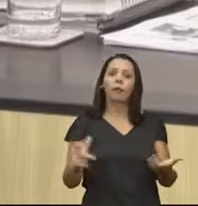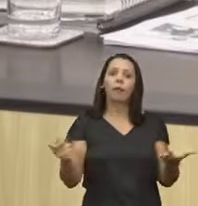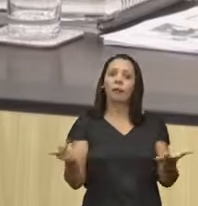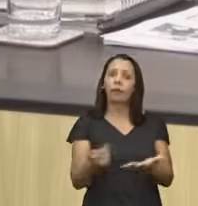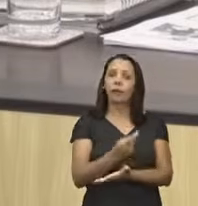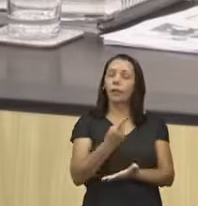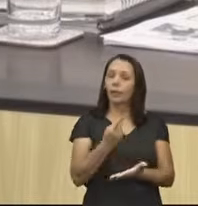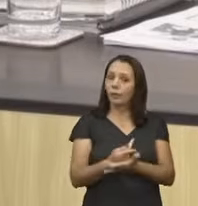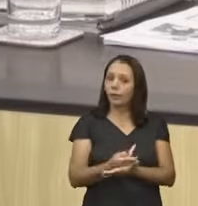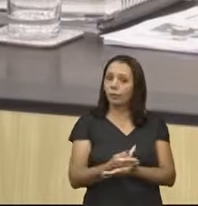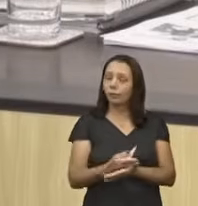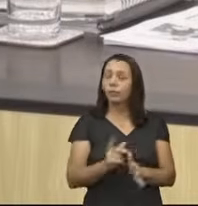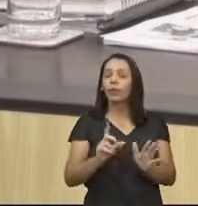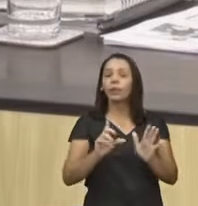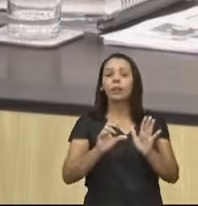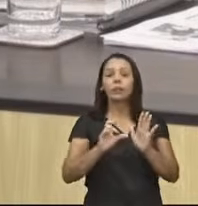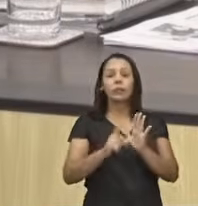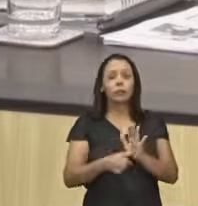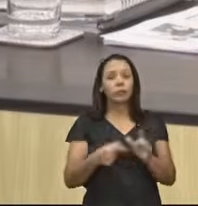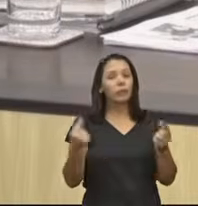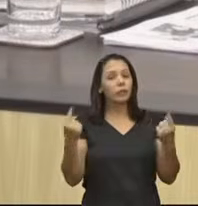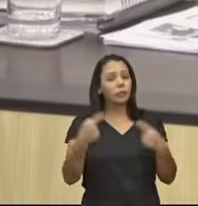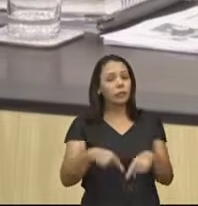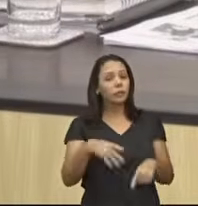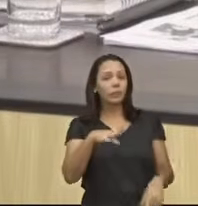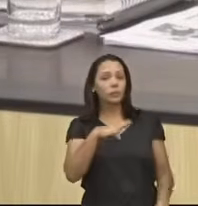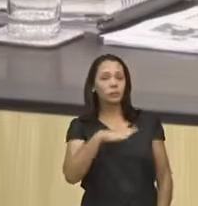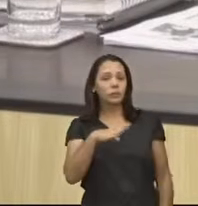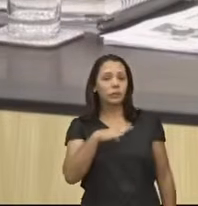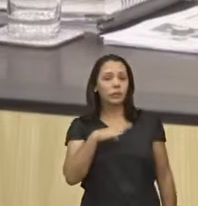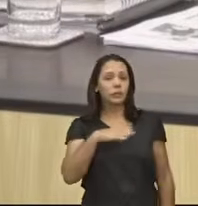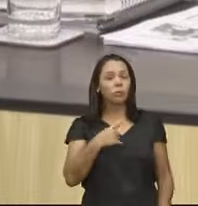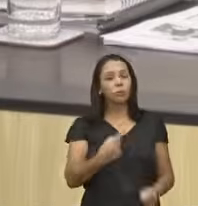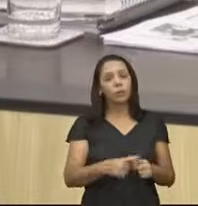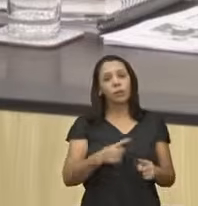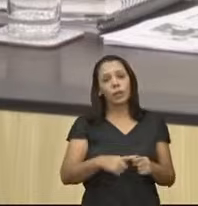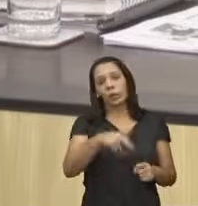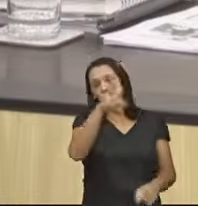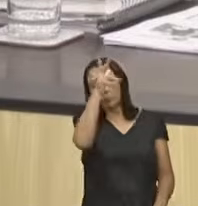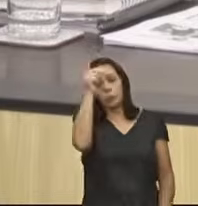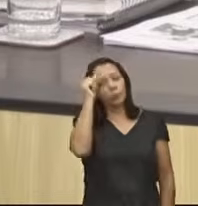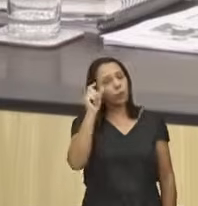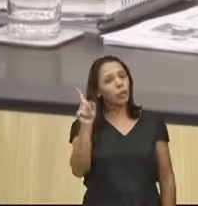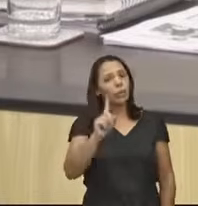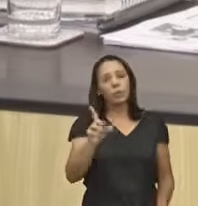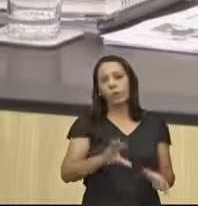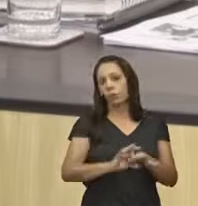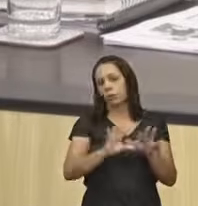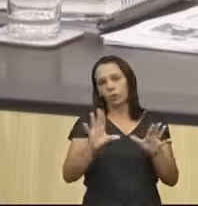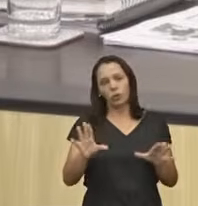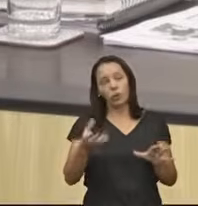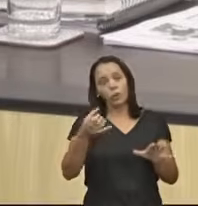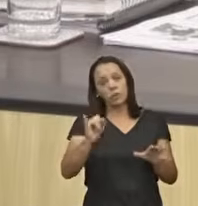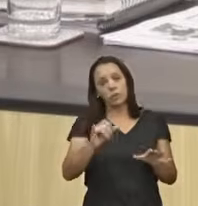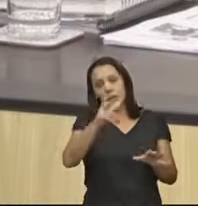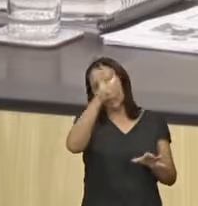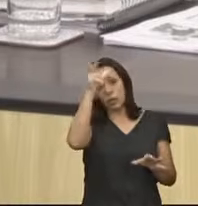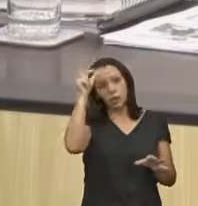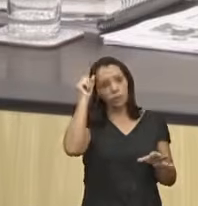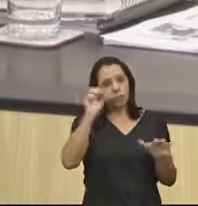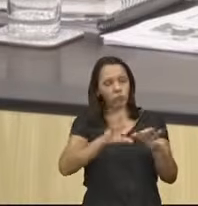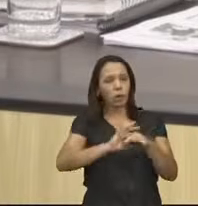uns desafios para o próprio município, porque não tem a liberação da prefeitura, porque quando a prefeitura libera, para você que está